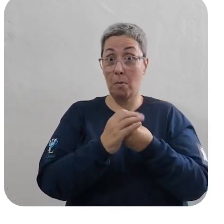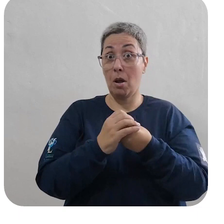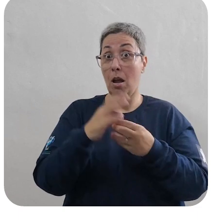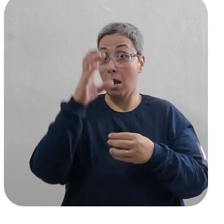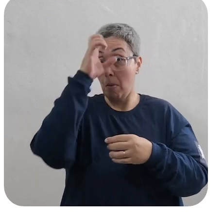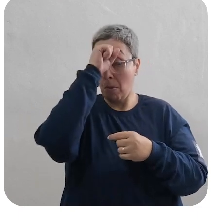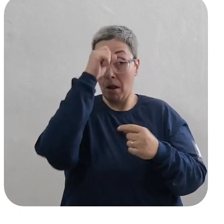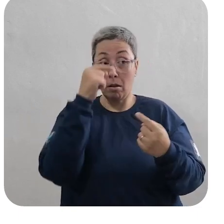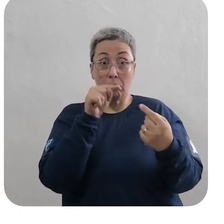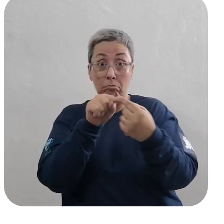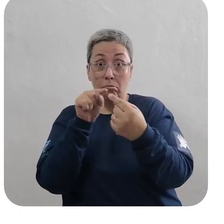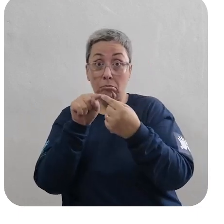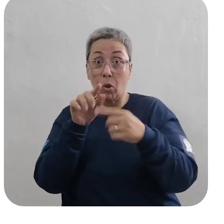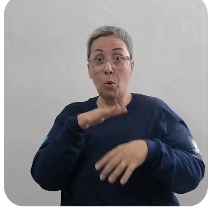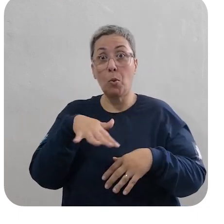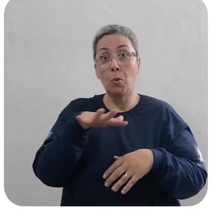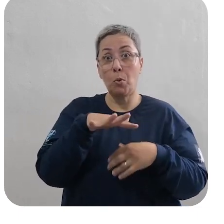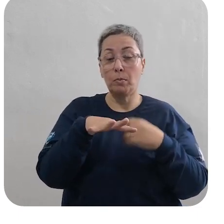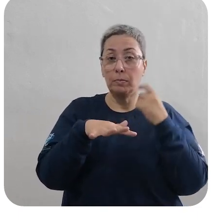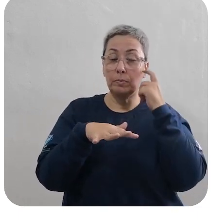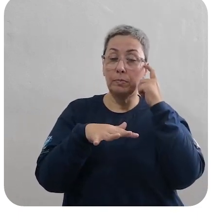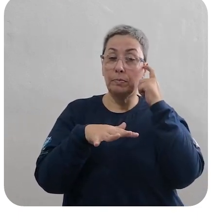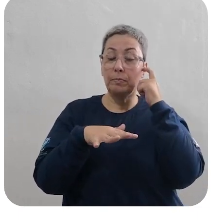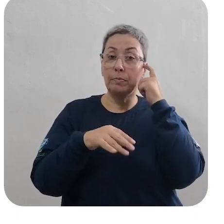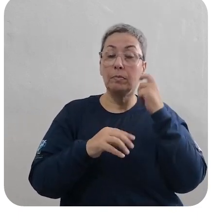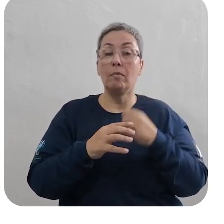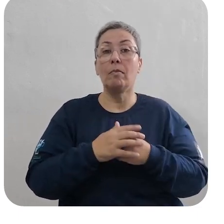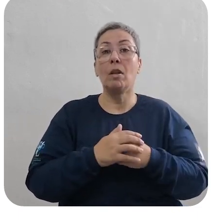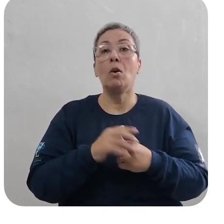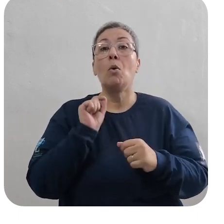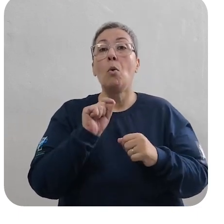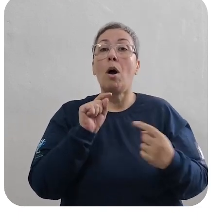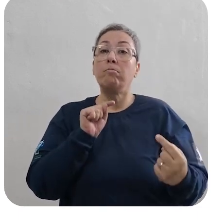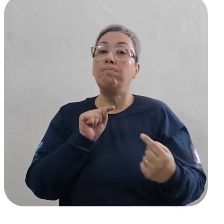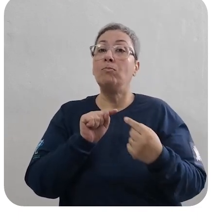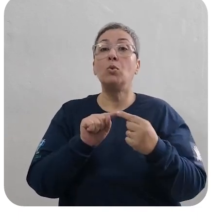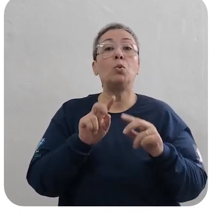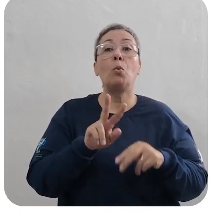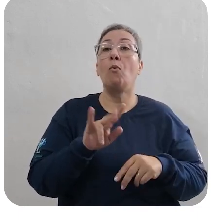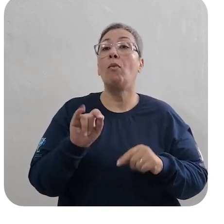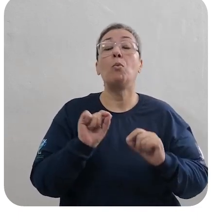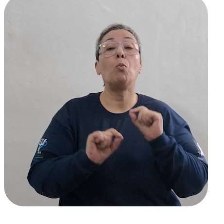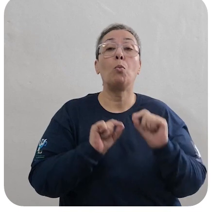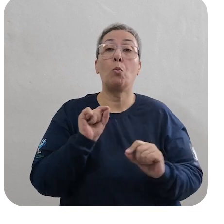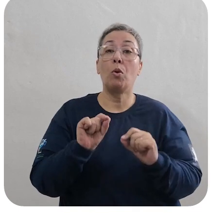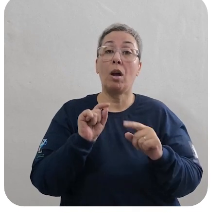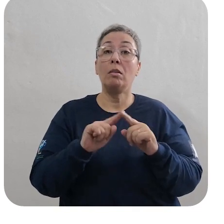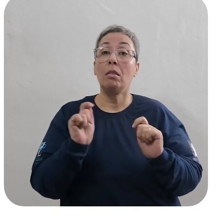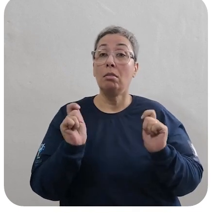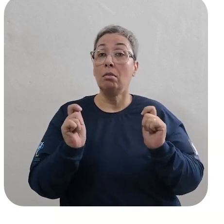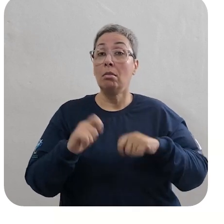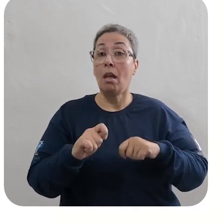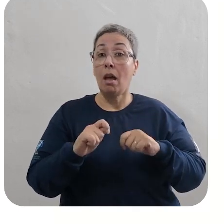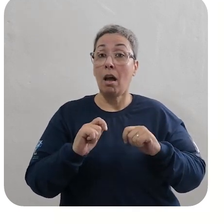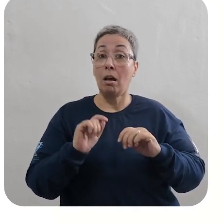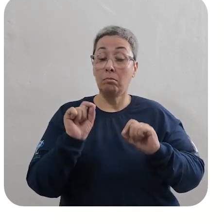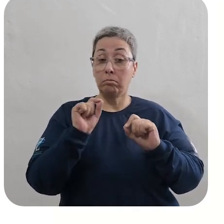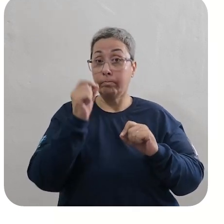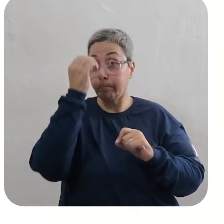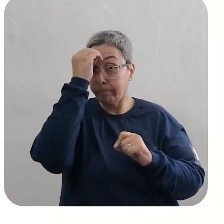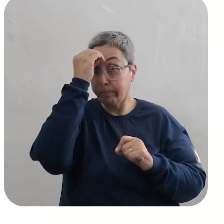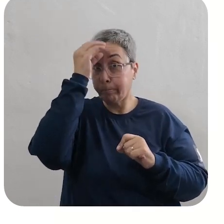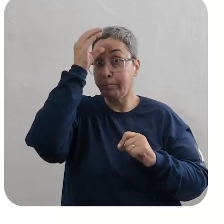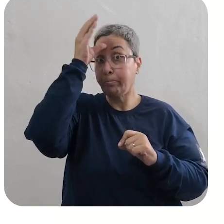precisa aprender a identificar esses espaços, o meu objetivo será, então, possibilitar a construção